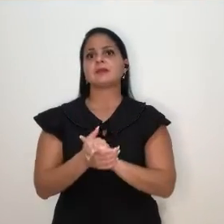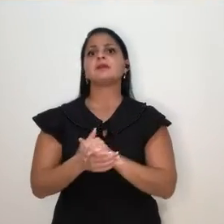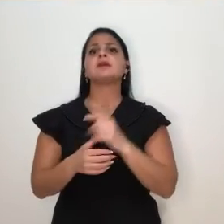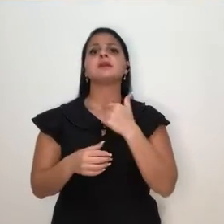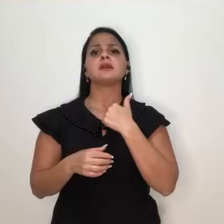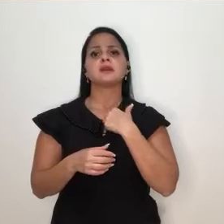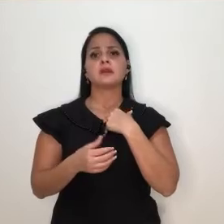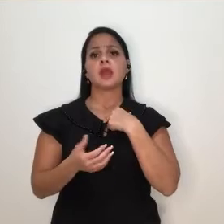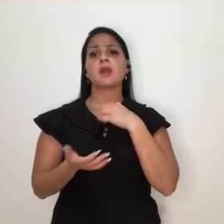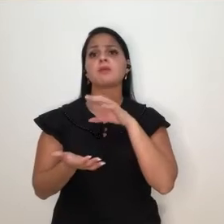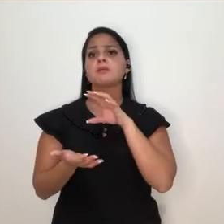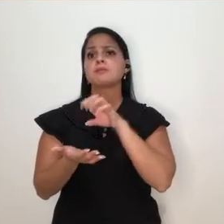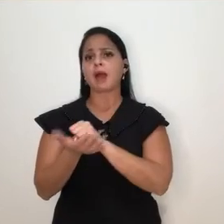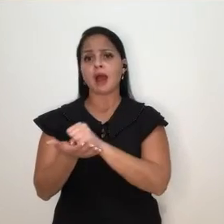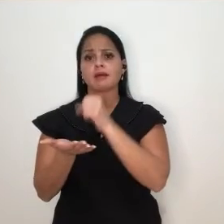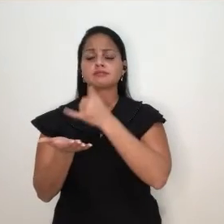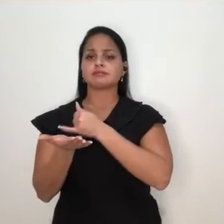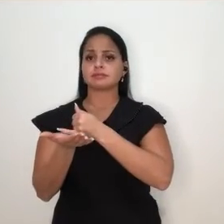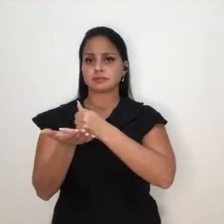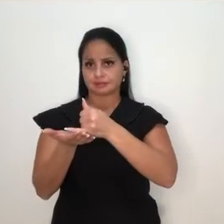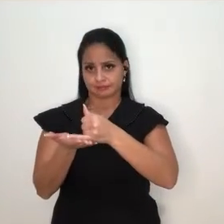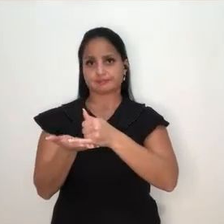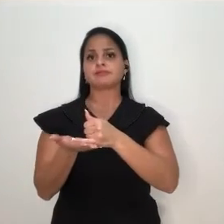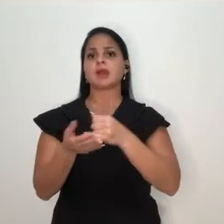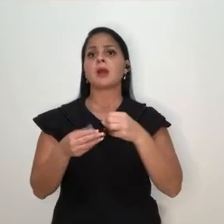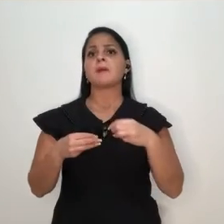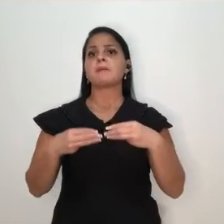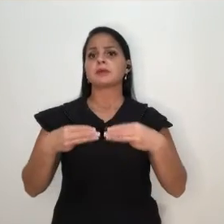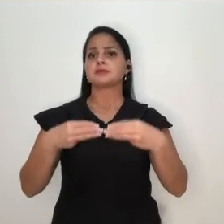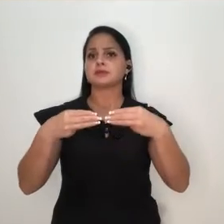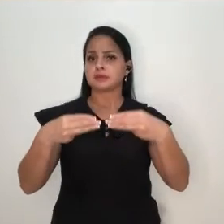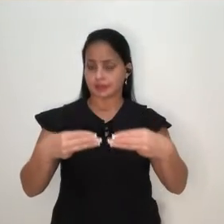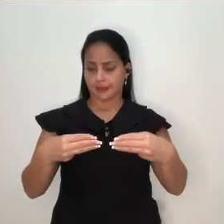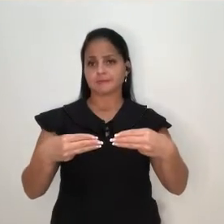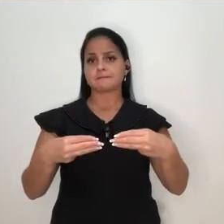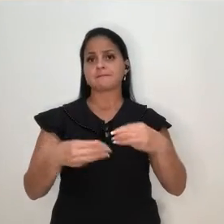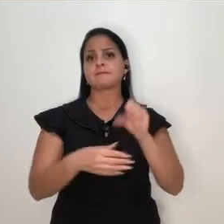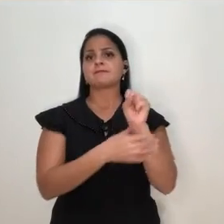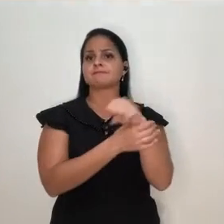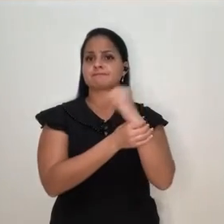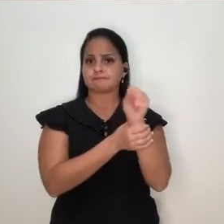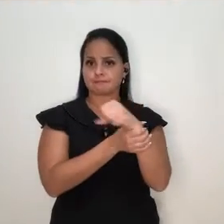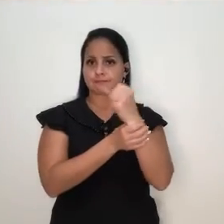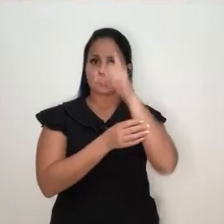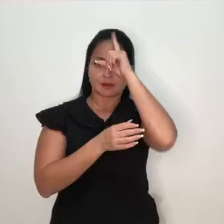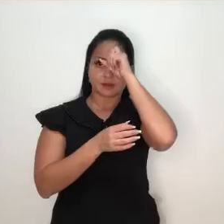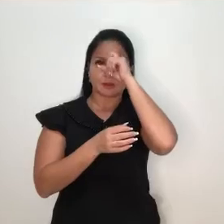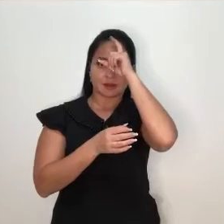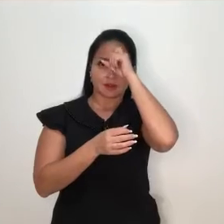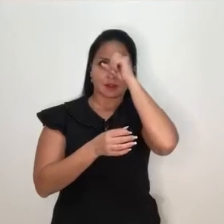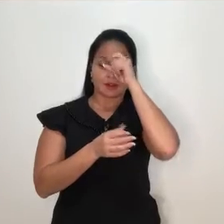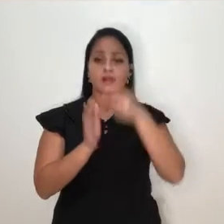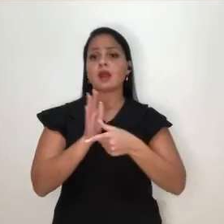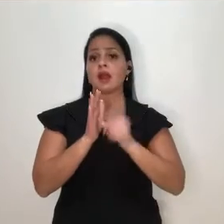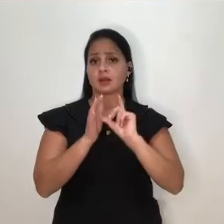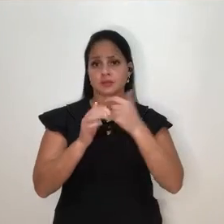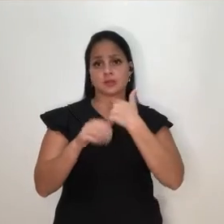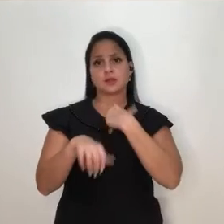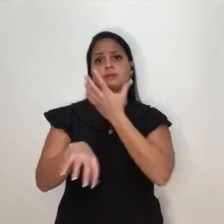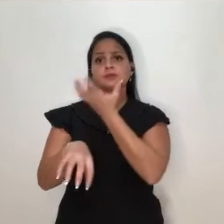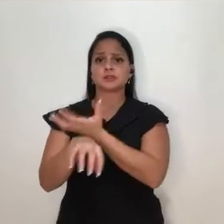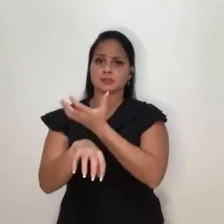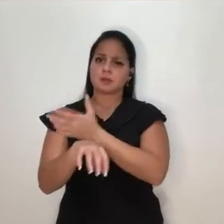me candidatei para a monitoria de fisioterapia hospitalar, ao qual eu tinha feito aqui a